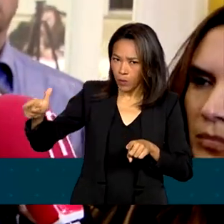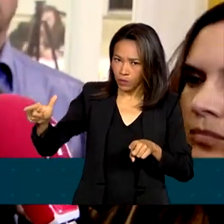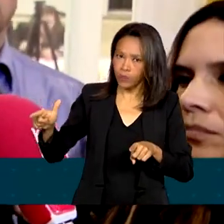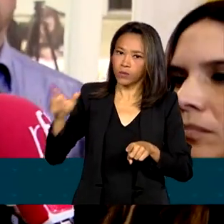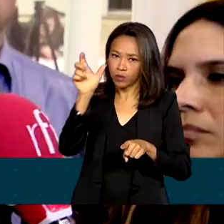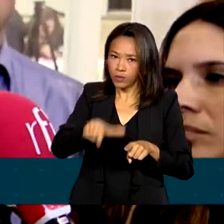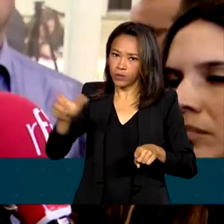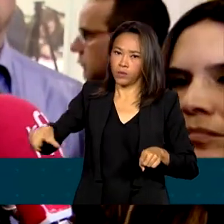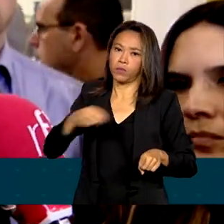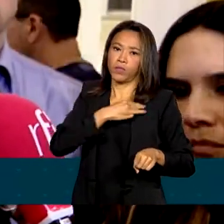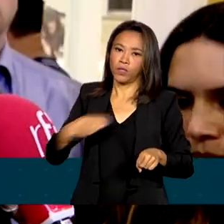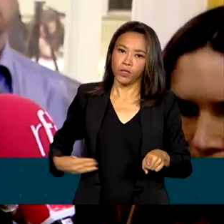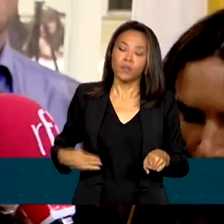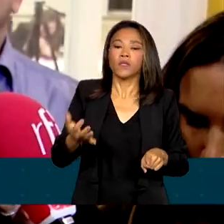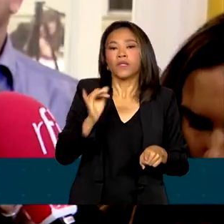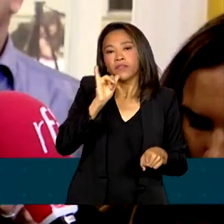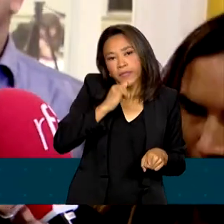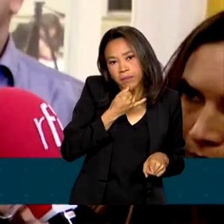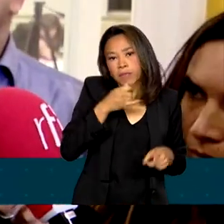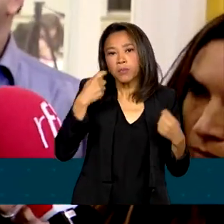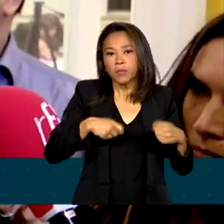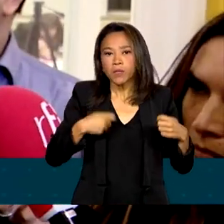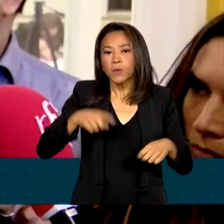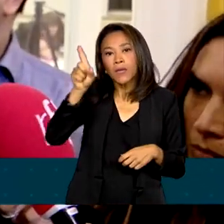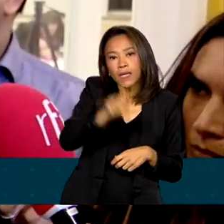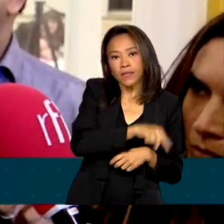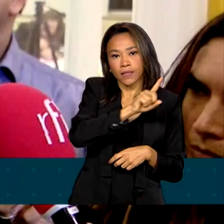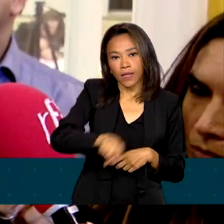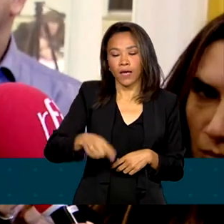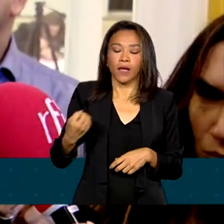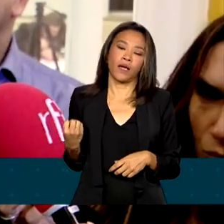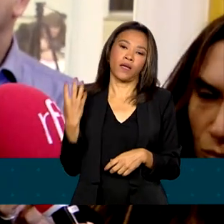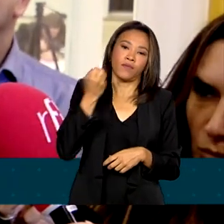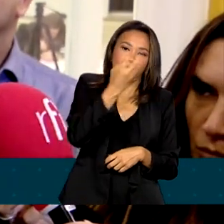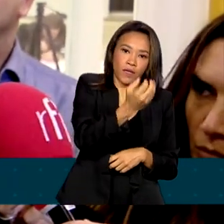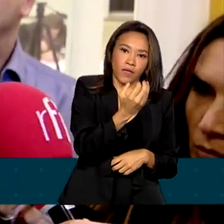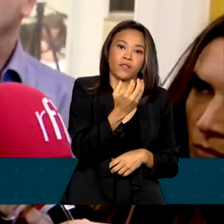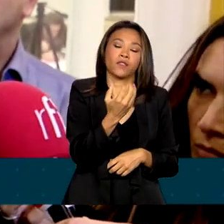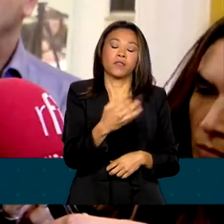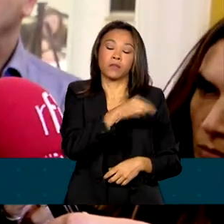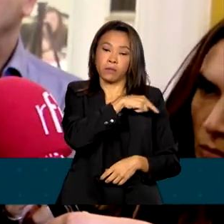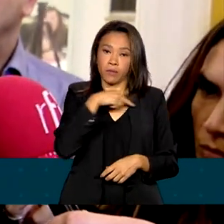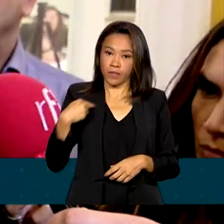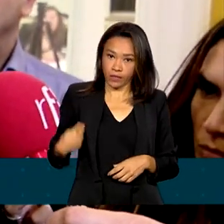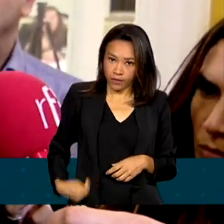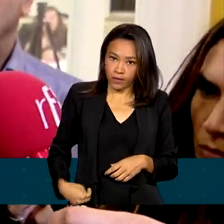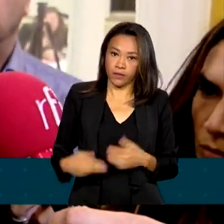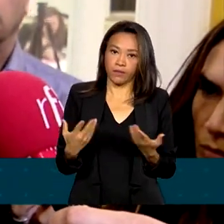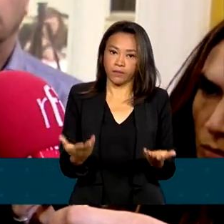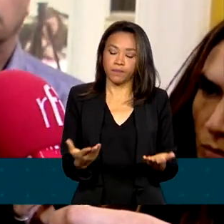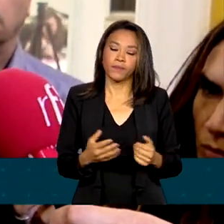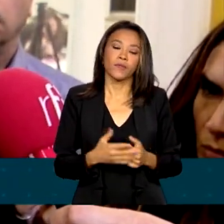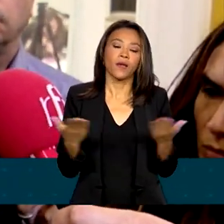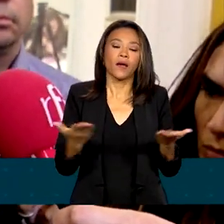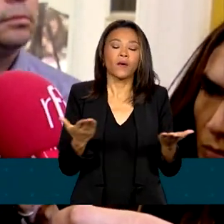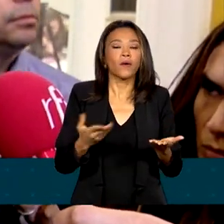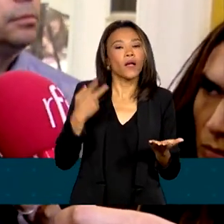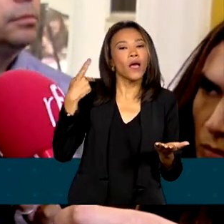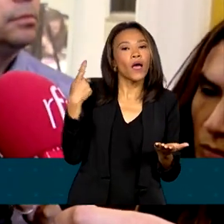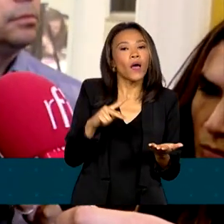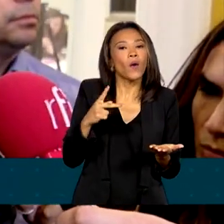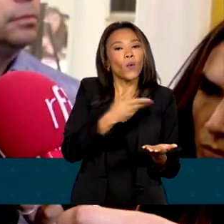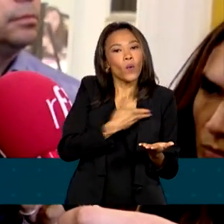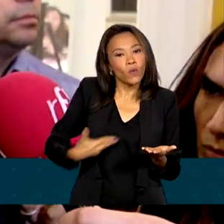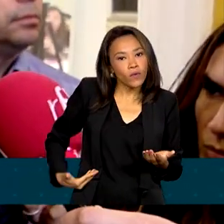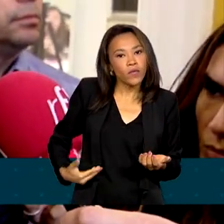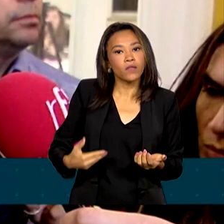presidente, precisou adiar a vinda dele. Assim que ele se restabelecer, fica então a cargo do governo chinês, quando